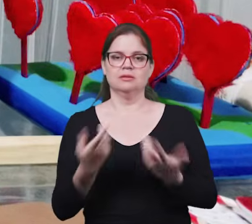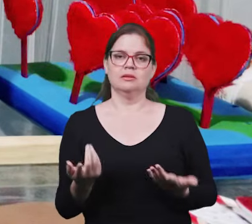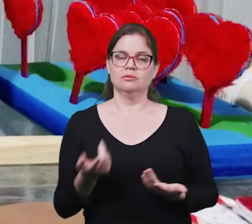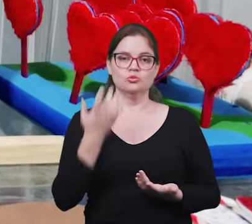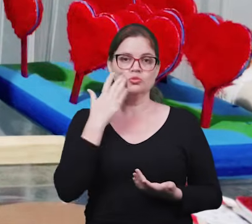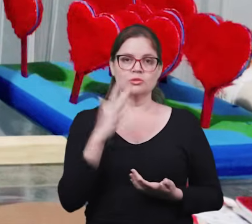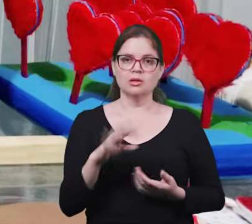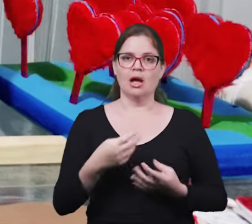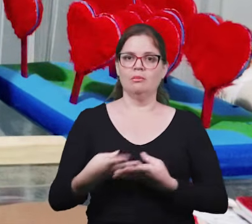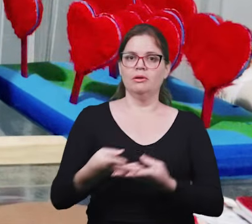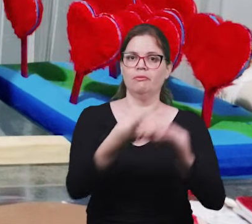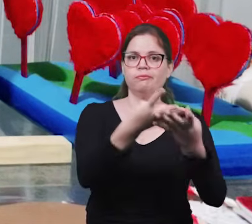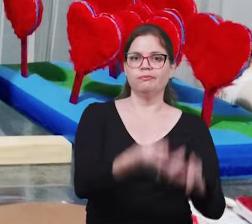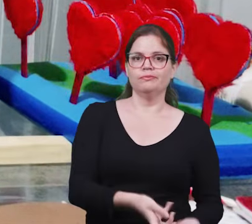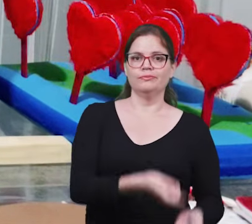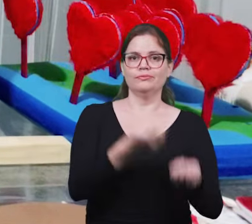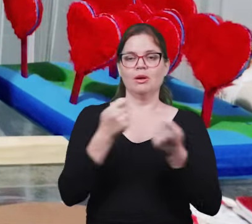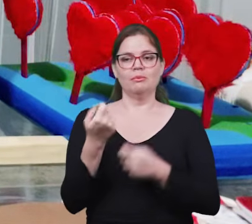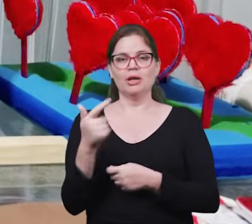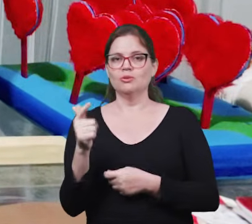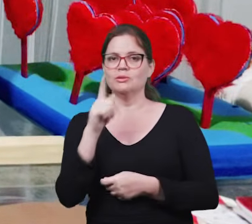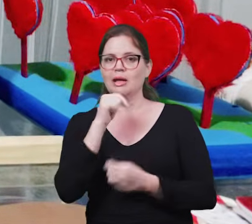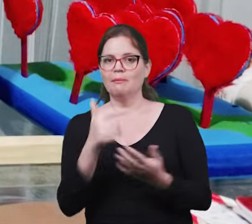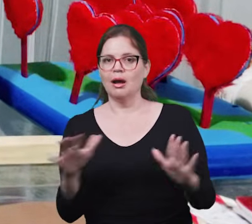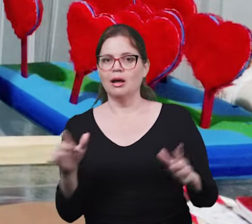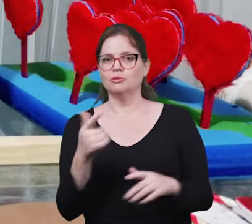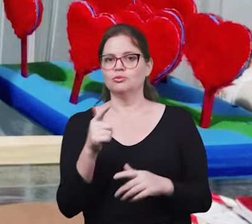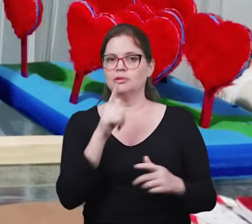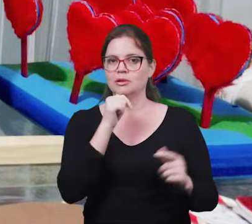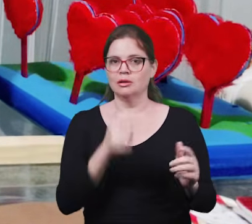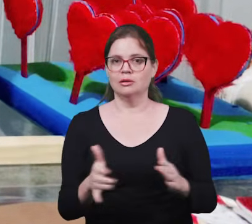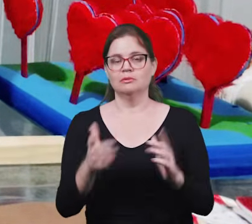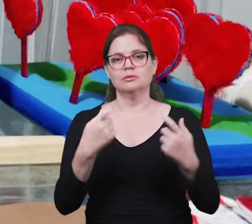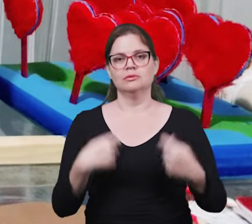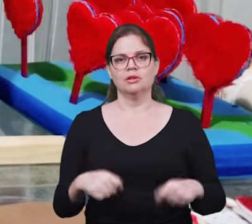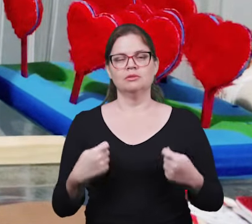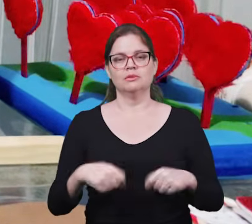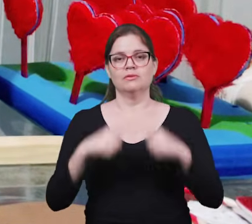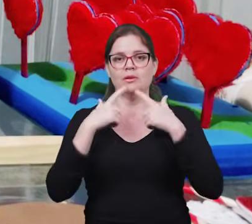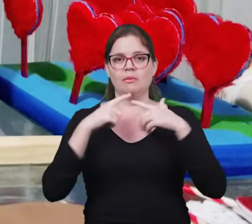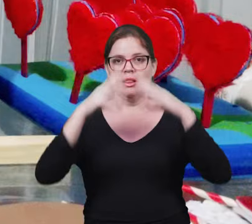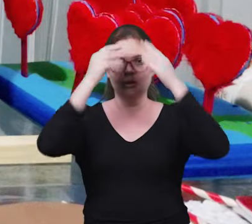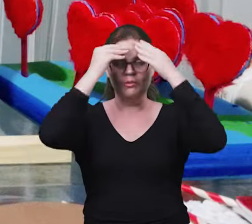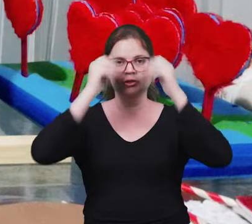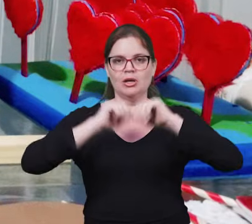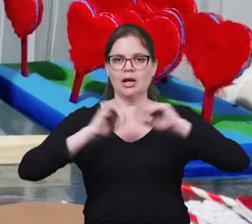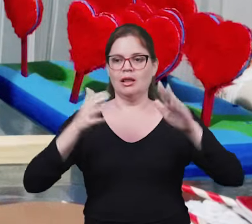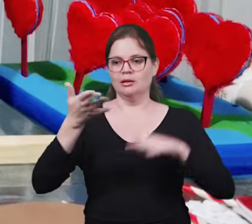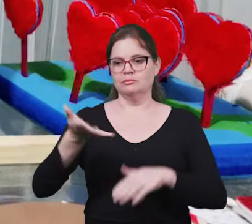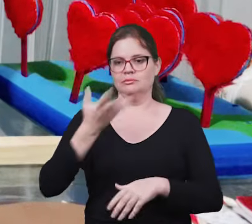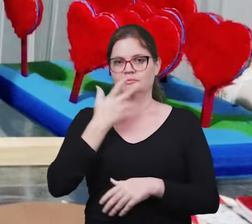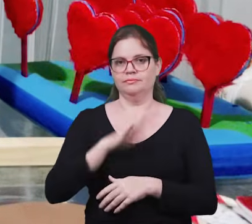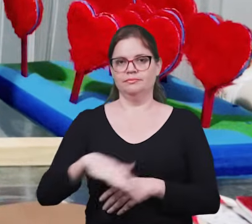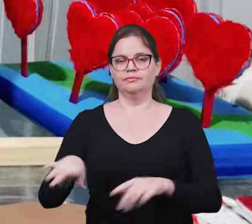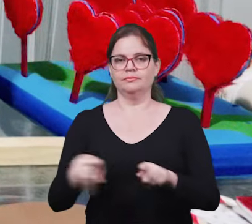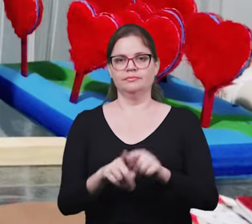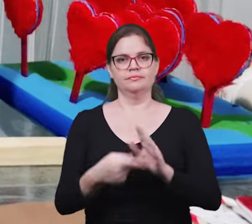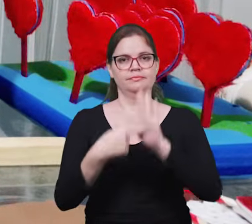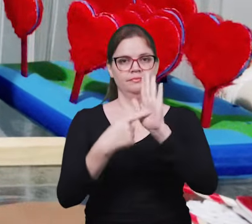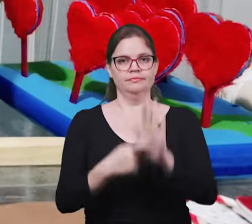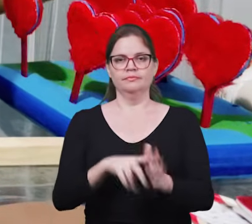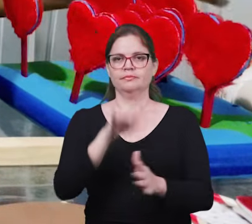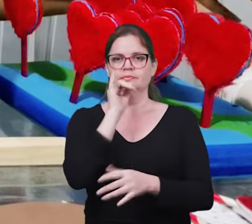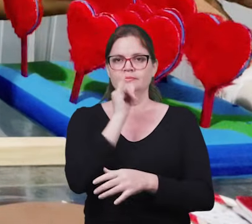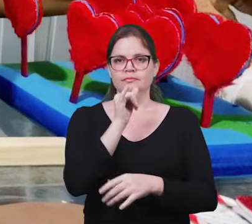com a pesca, lugares onde tem mares, tem rios. Então a gente precisa também trabalhar com uma linguagem bem clara para eles e, se possível,